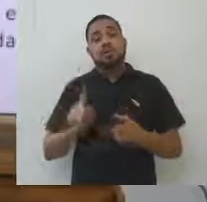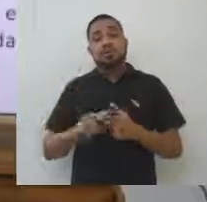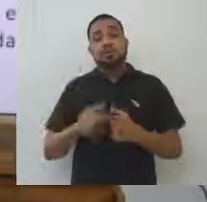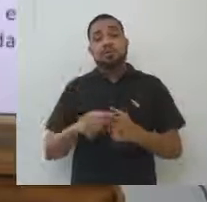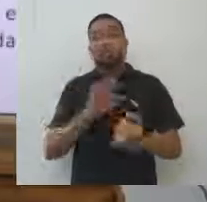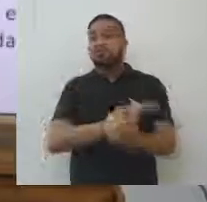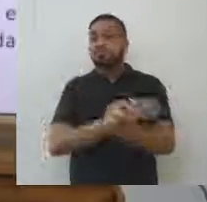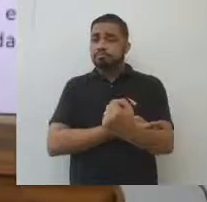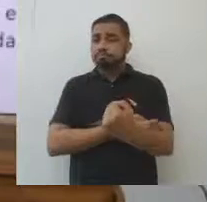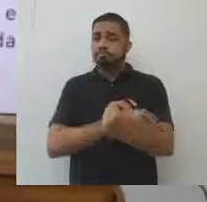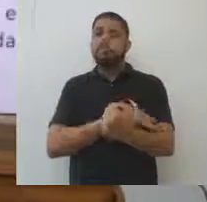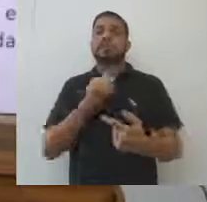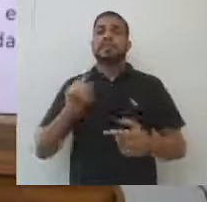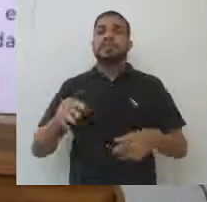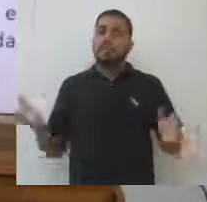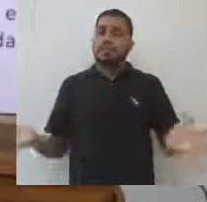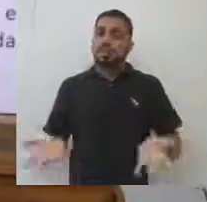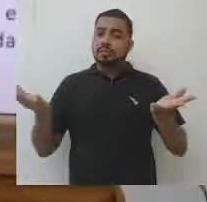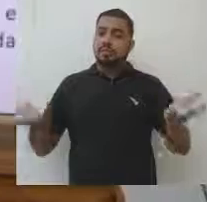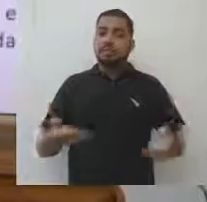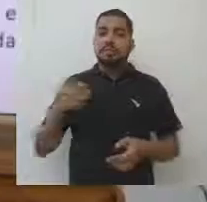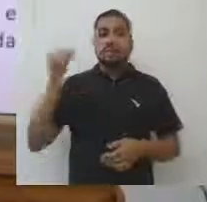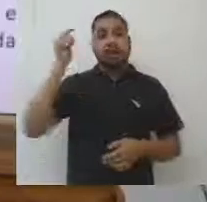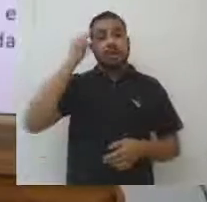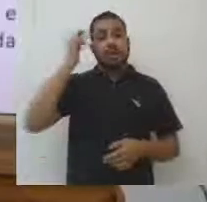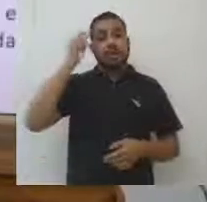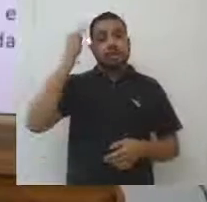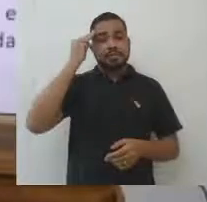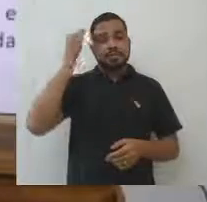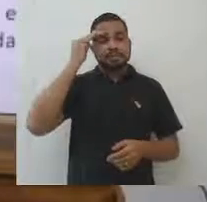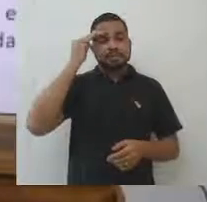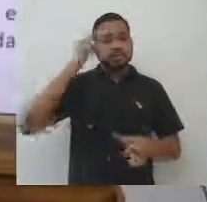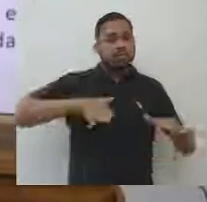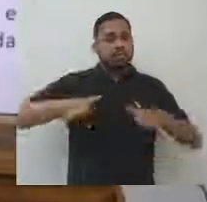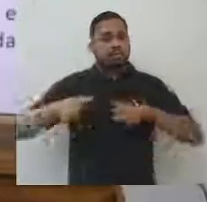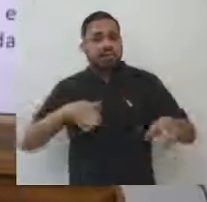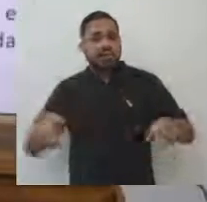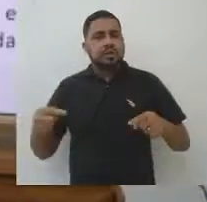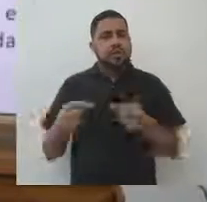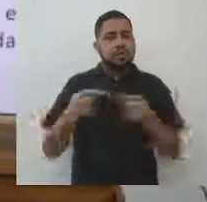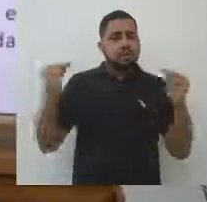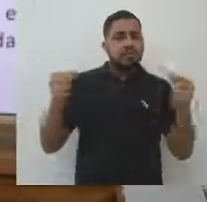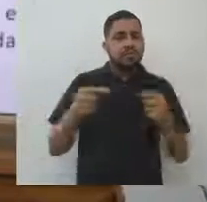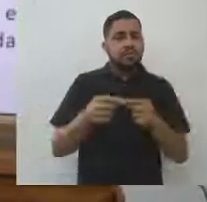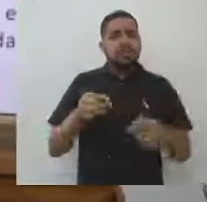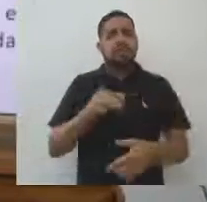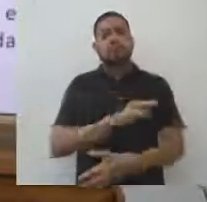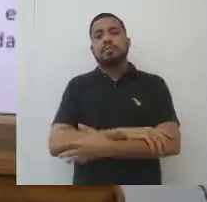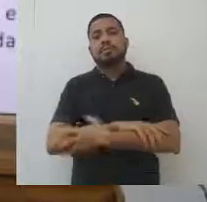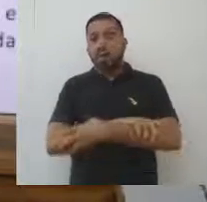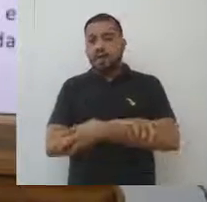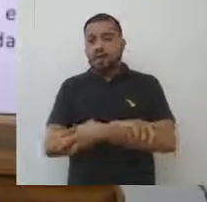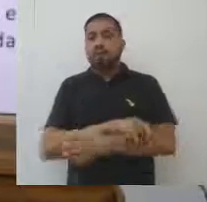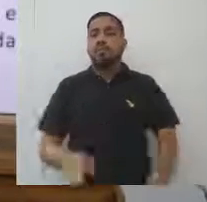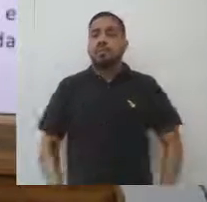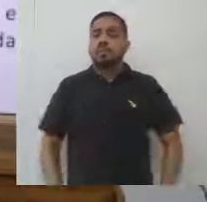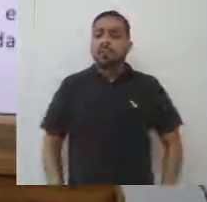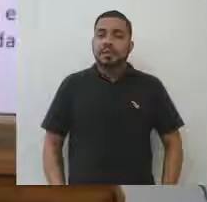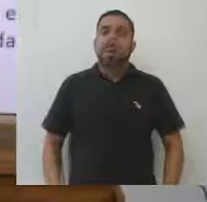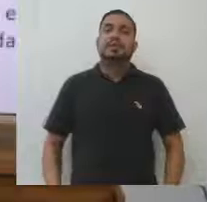físico e estimula a memória, que eu falei. Esse movimento combinado entre braços e pernas vai